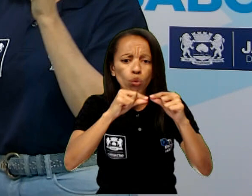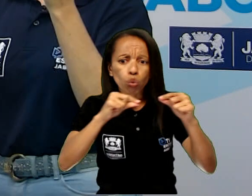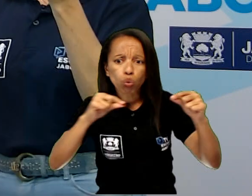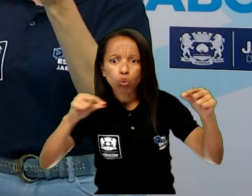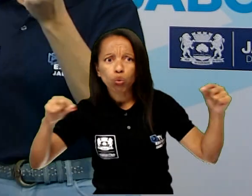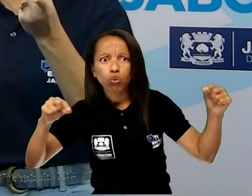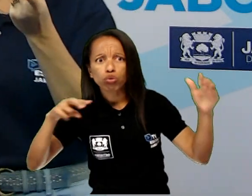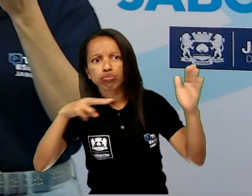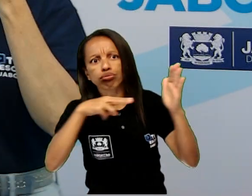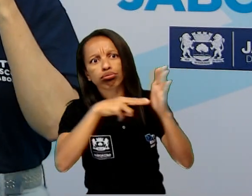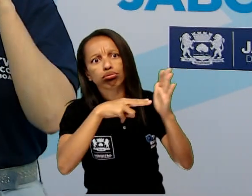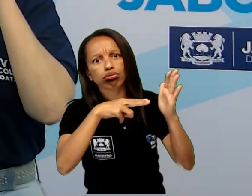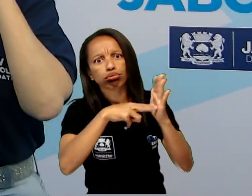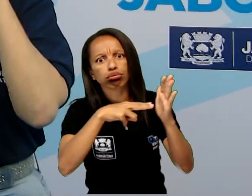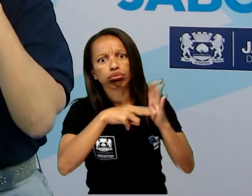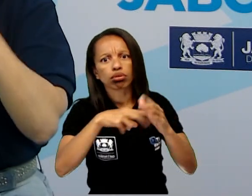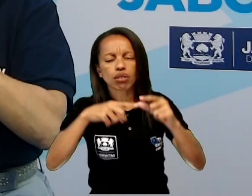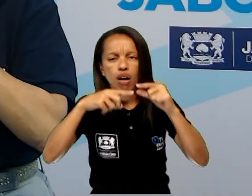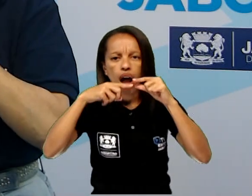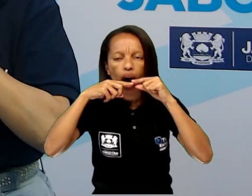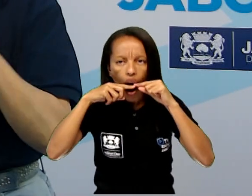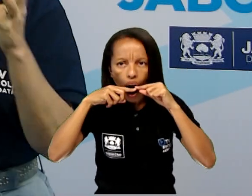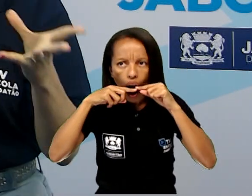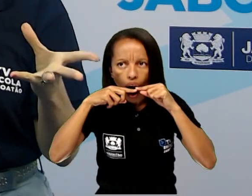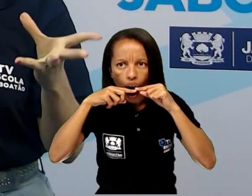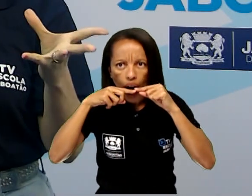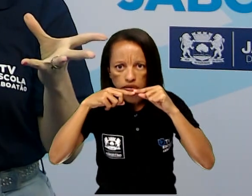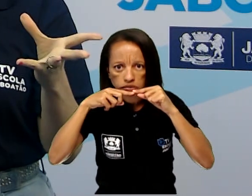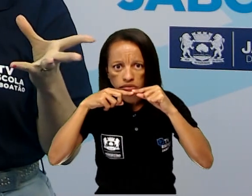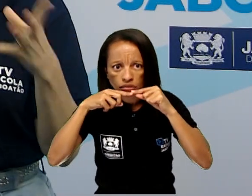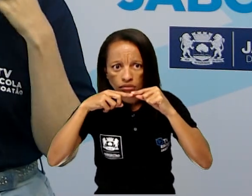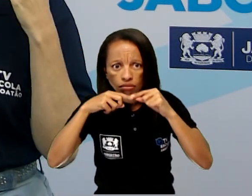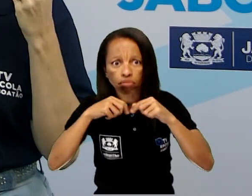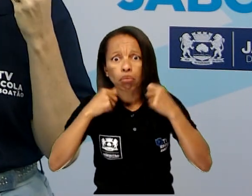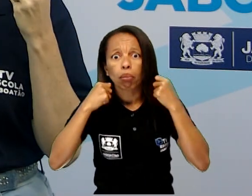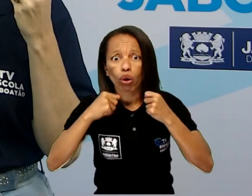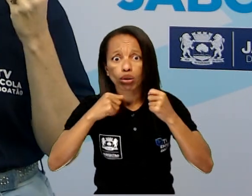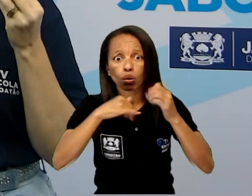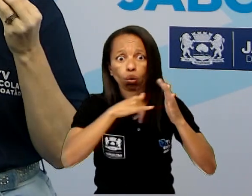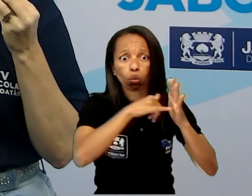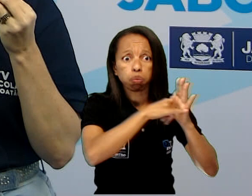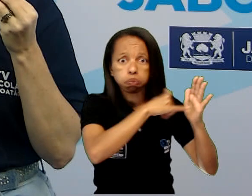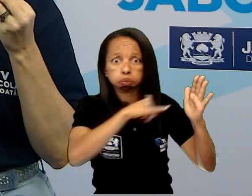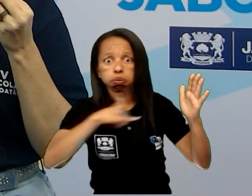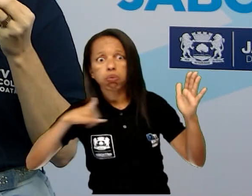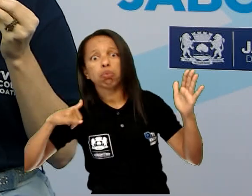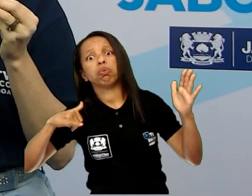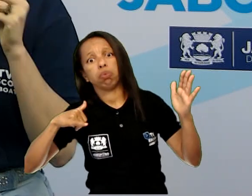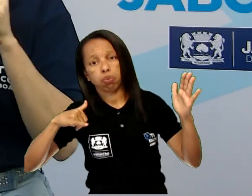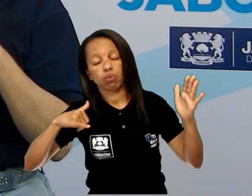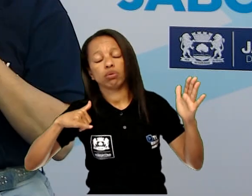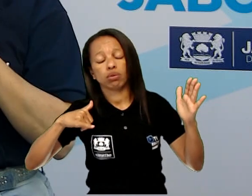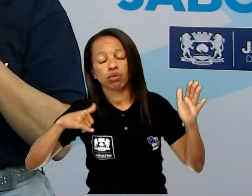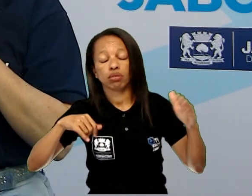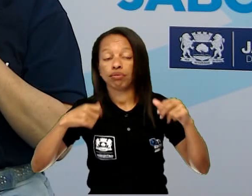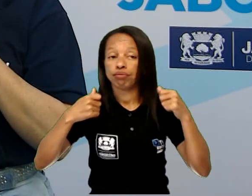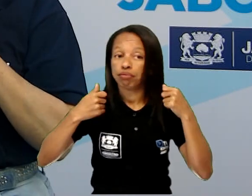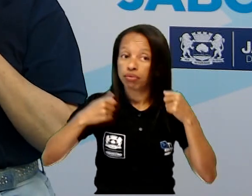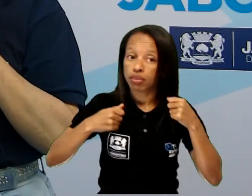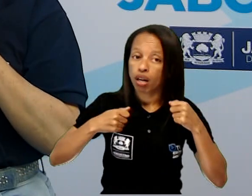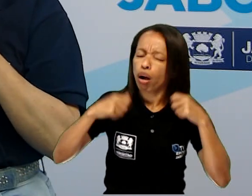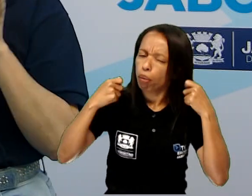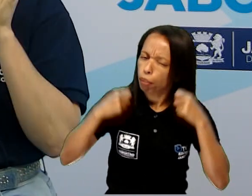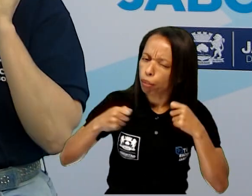Olha, esse fio, se ele morder, pode causar o quê? Um choque elétrico. Então, você pode evitar